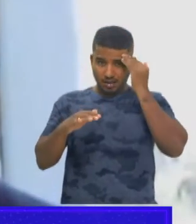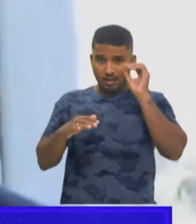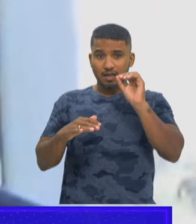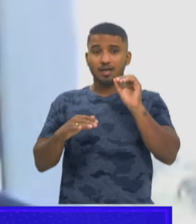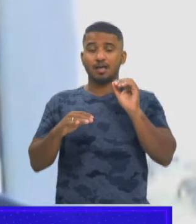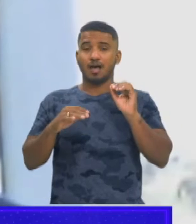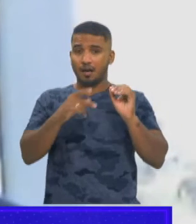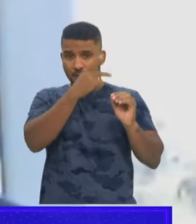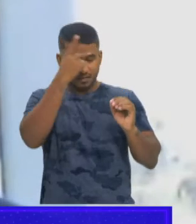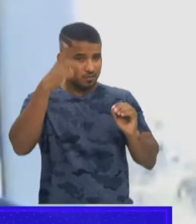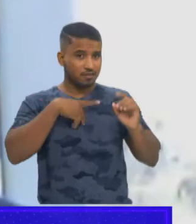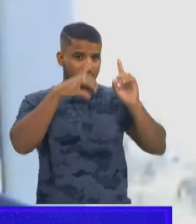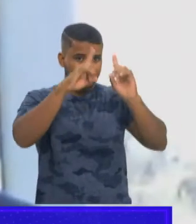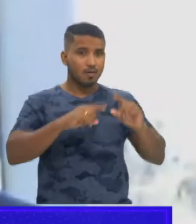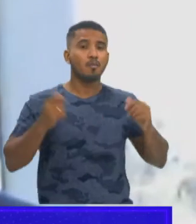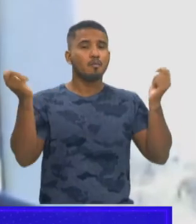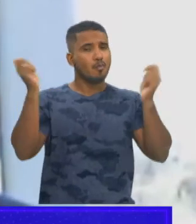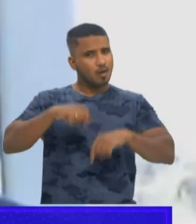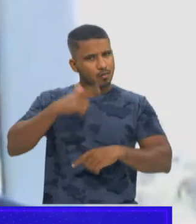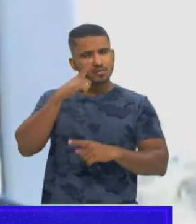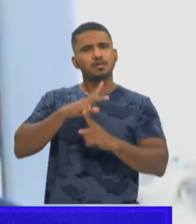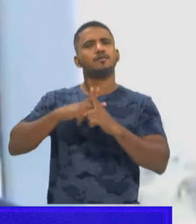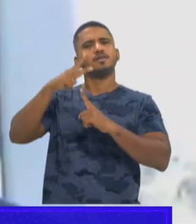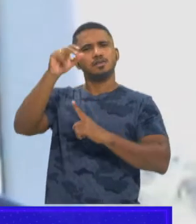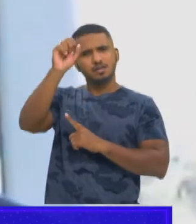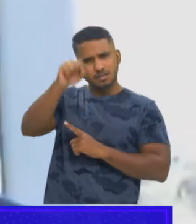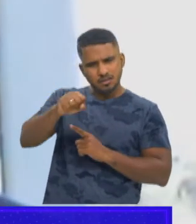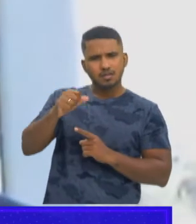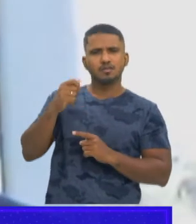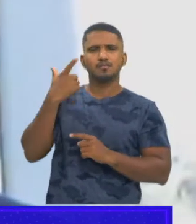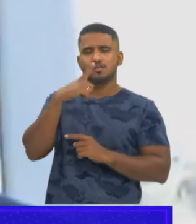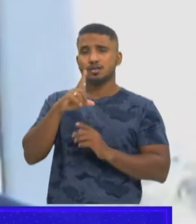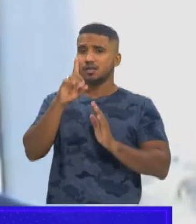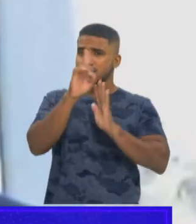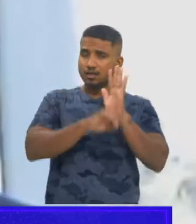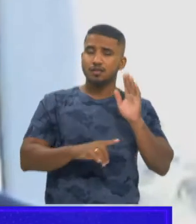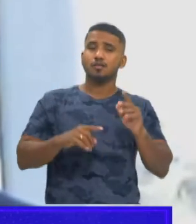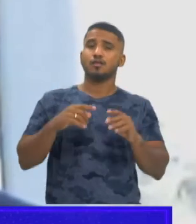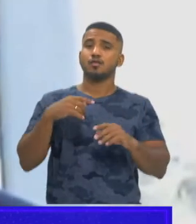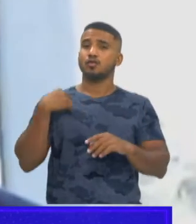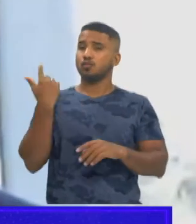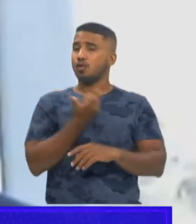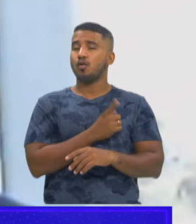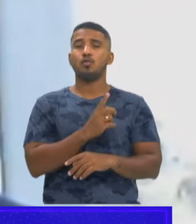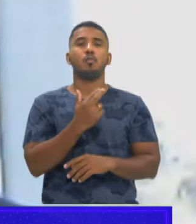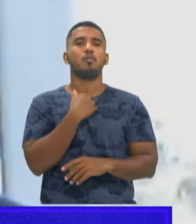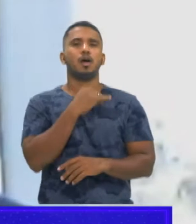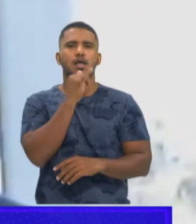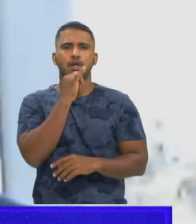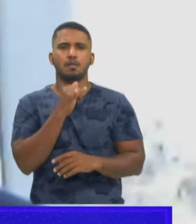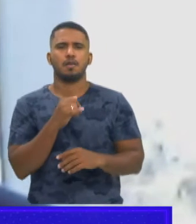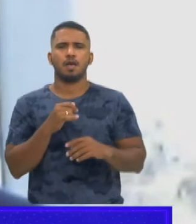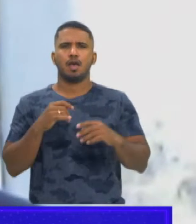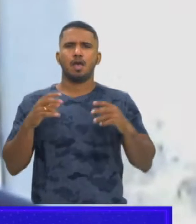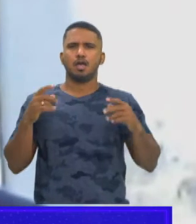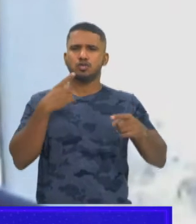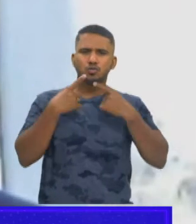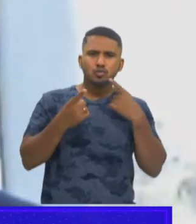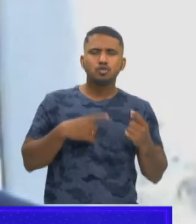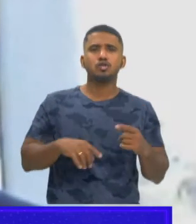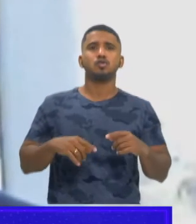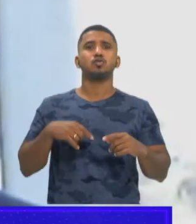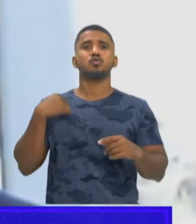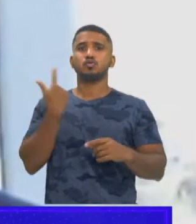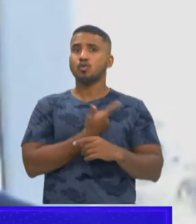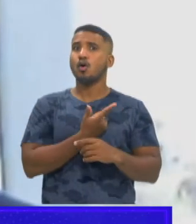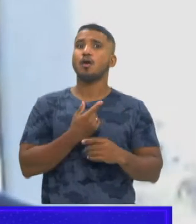diante do que a gente vive na nossa sociedade, e essas pessoas com deficiência não consigam alcançar o que é de direito, que é muito